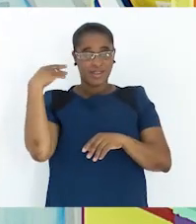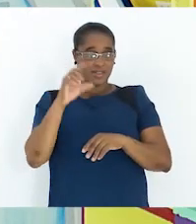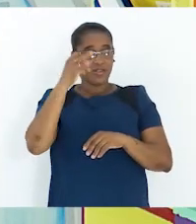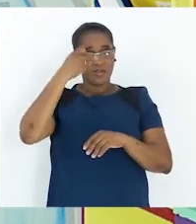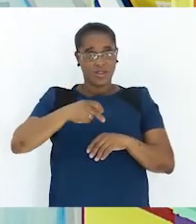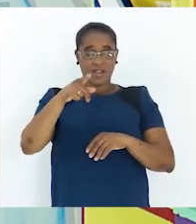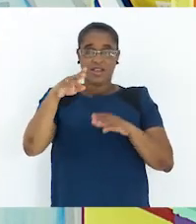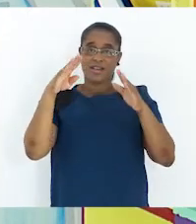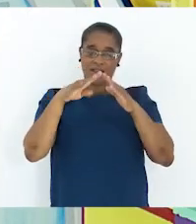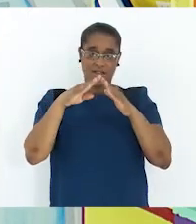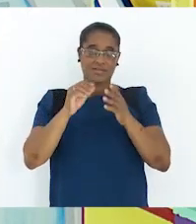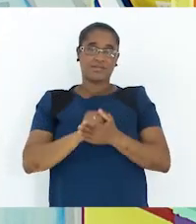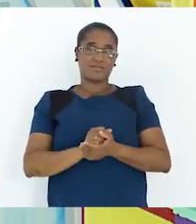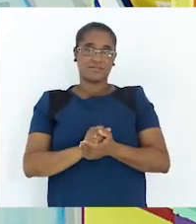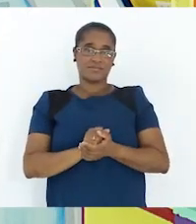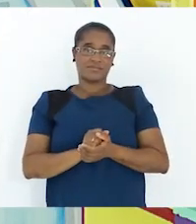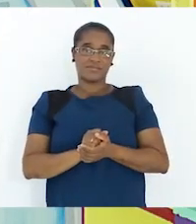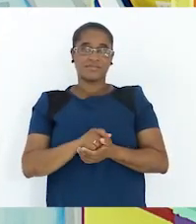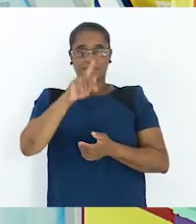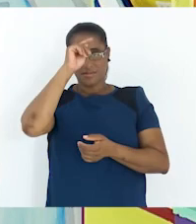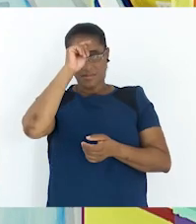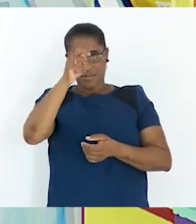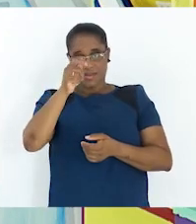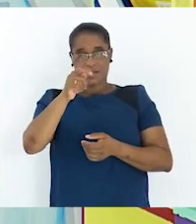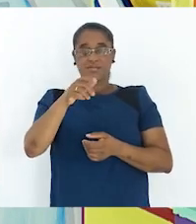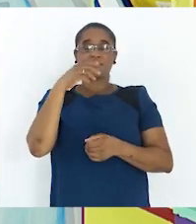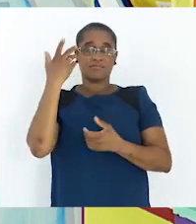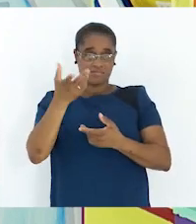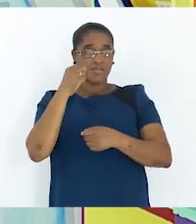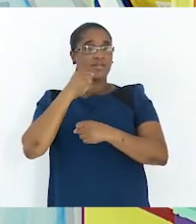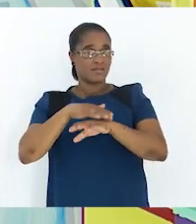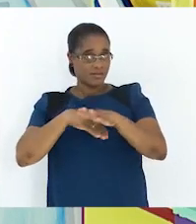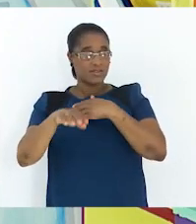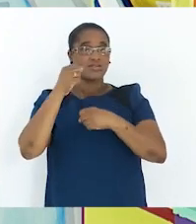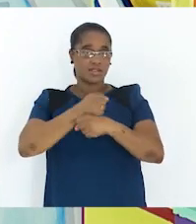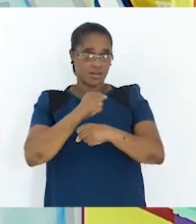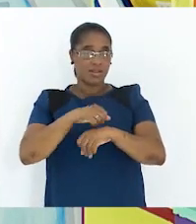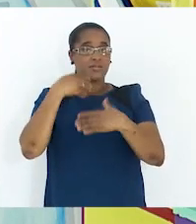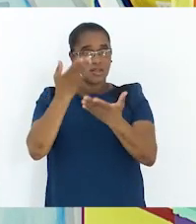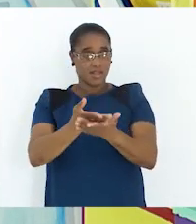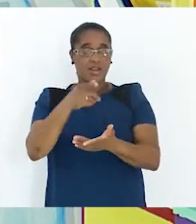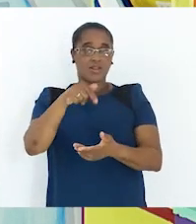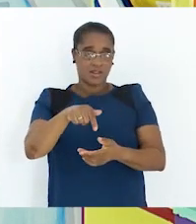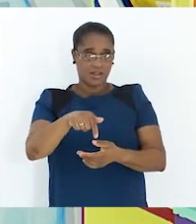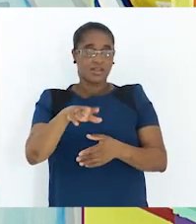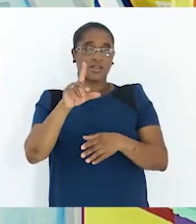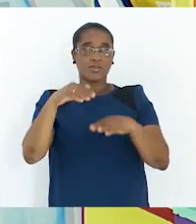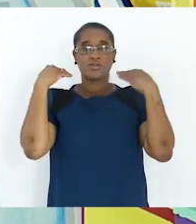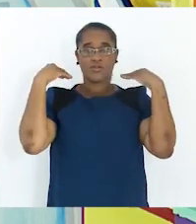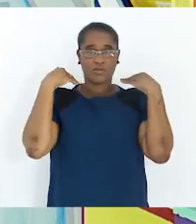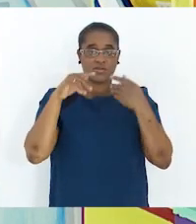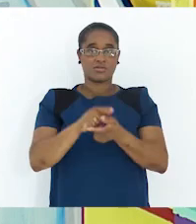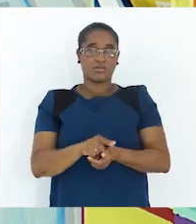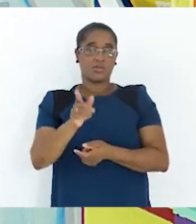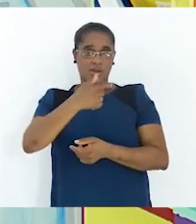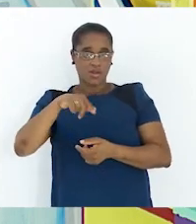em casa e cumpram as tarefas que foram aqui apresentadas e também as orientações para